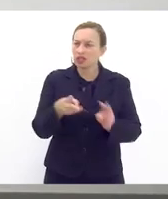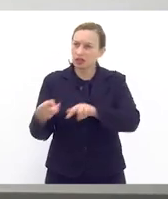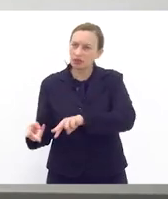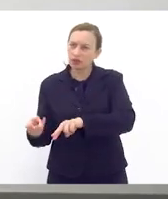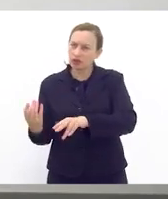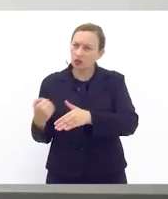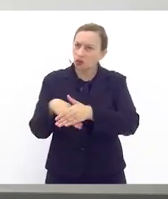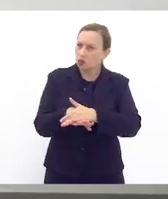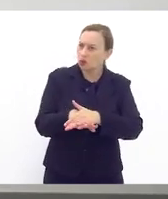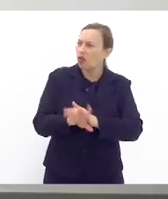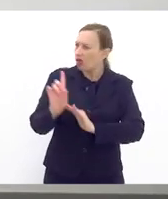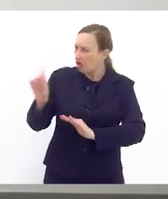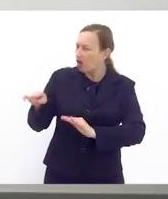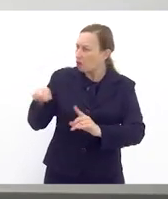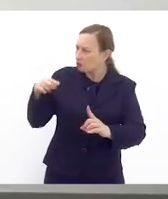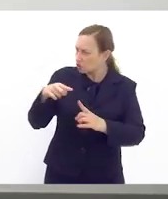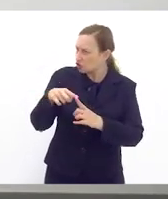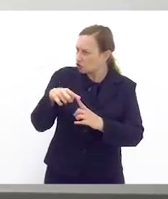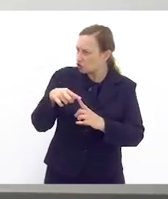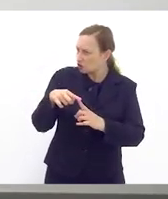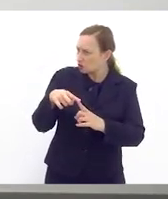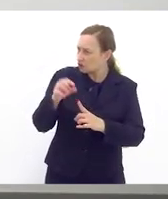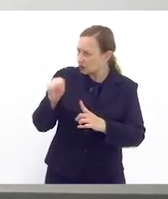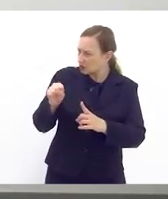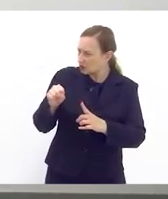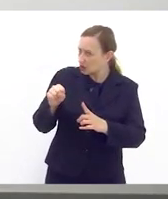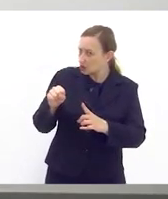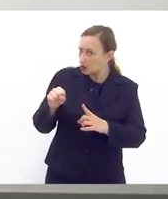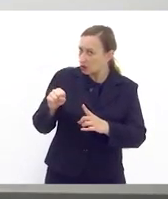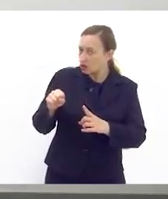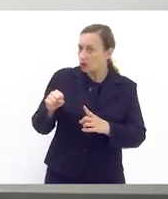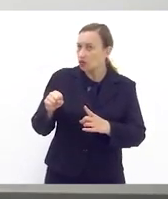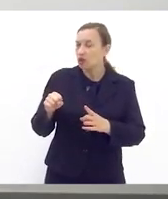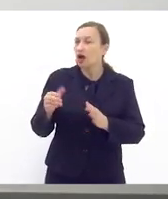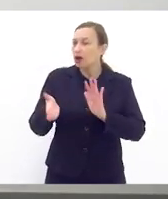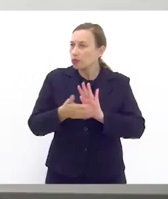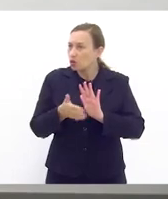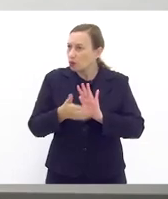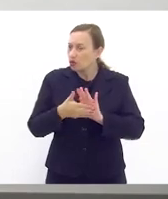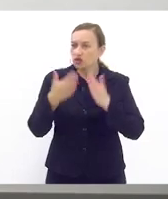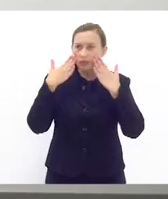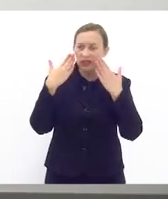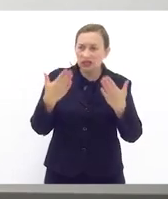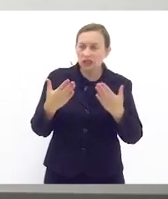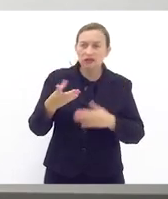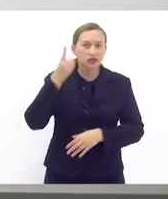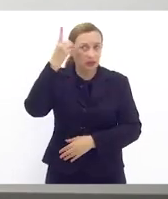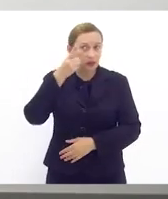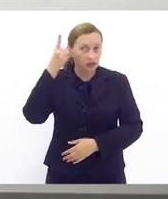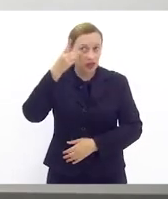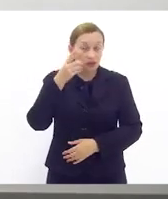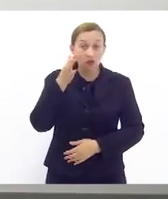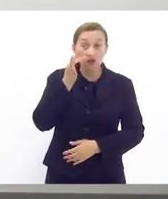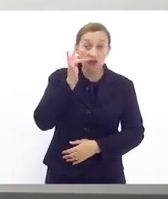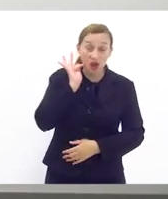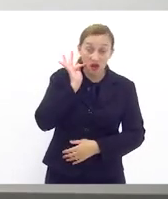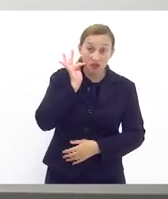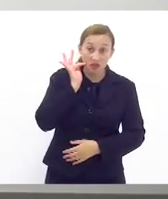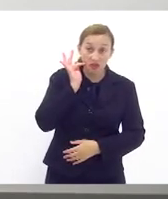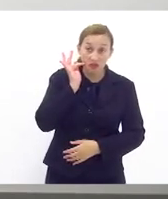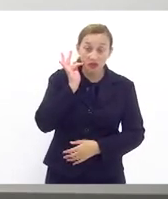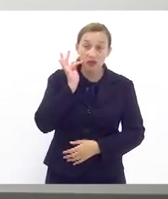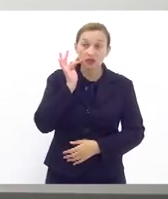arquivamento é esse é esse que devemos fazer a proposta apresentada pelo Deputado Flávio serafini